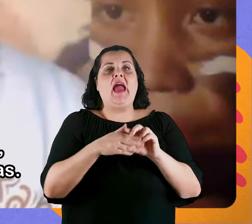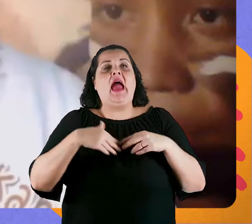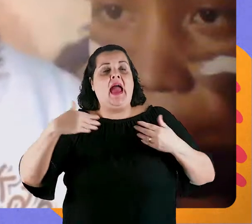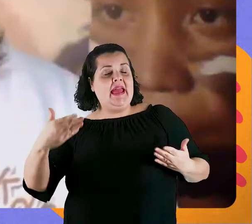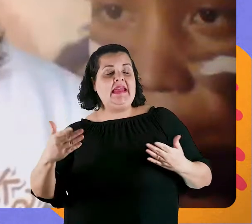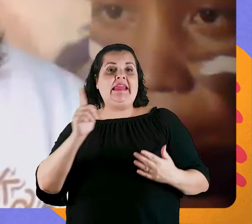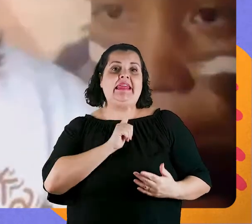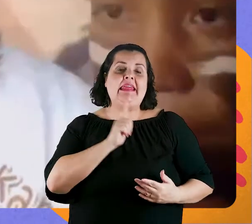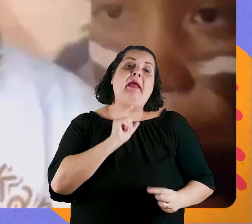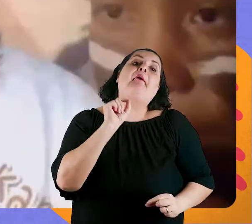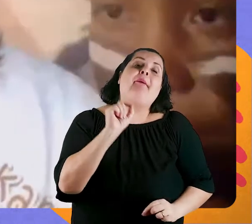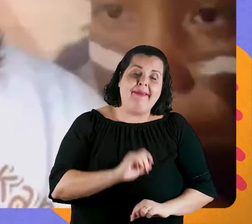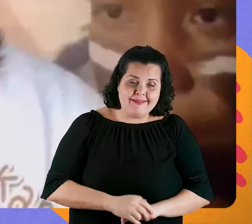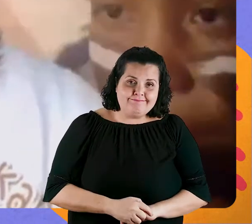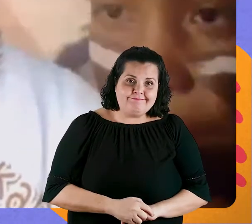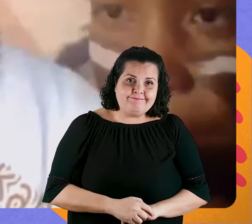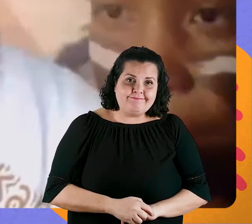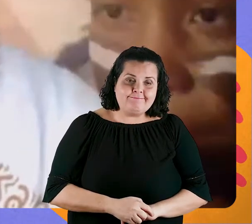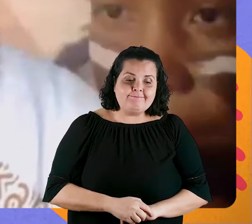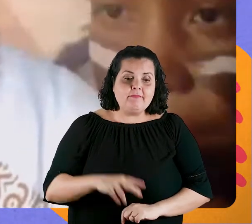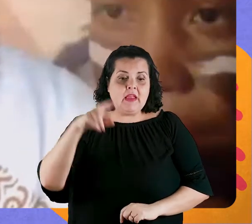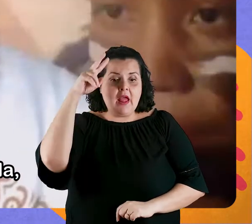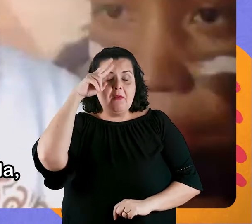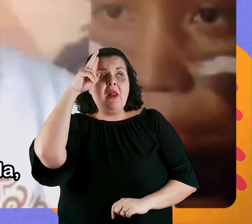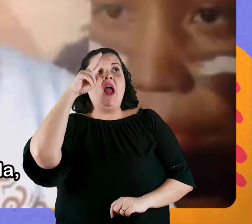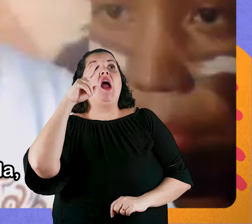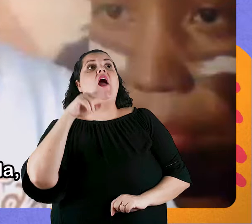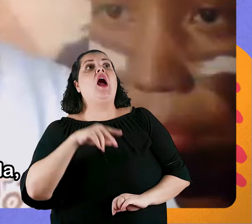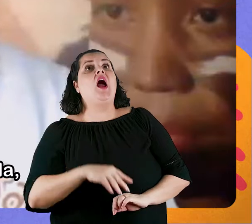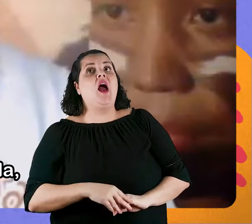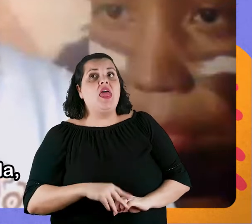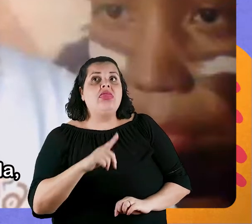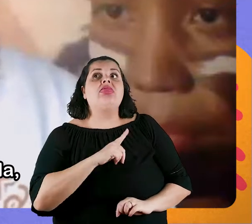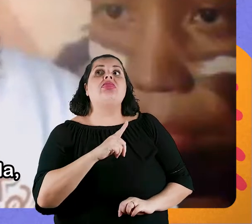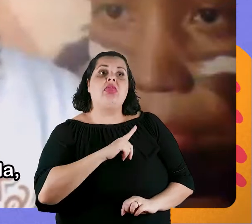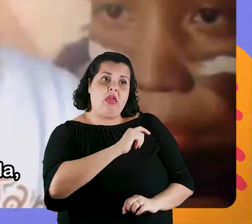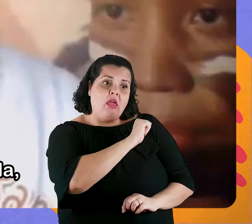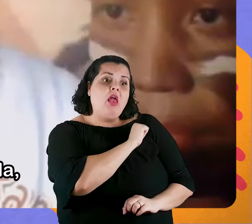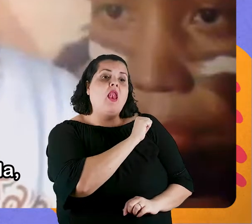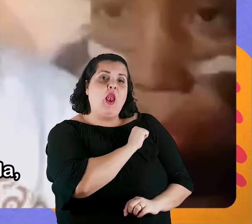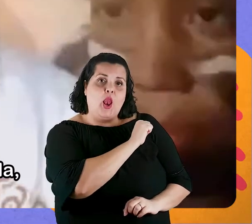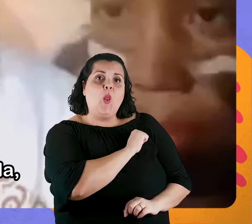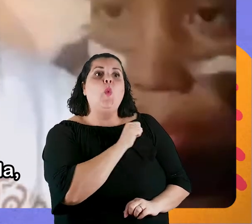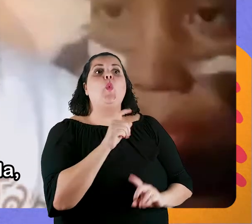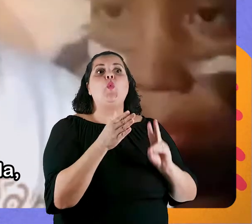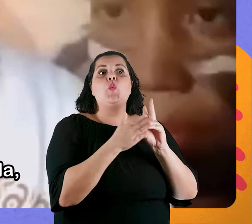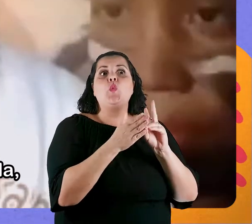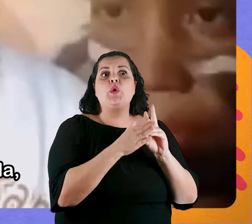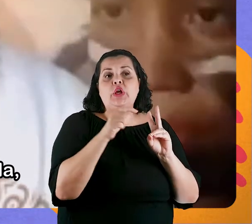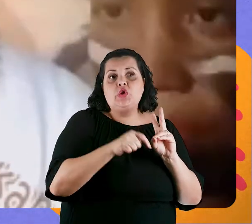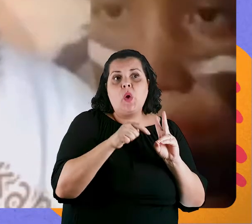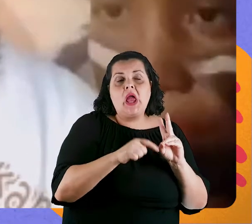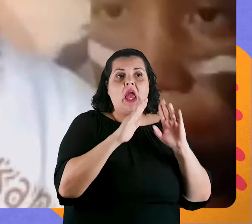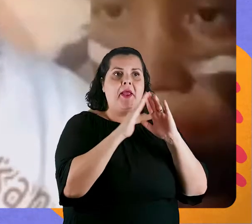indígenas. Aí vem a memória, a cabeça de que existem indígenas também ali no contexto